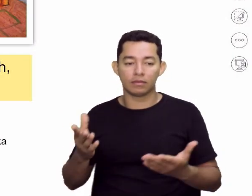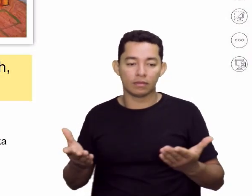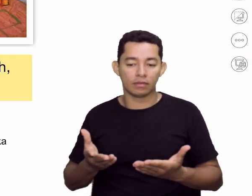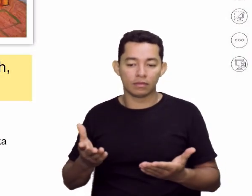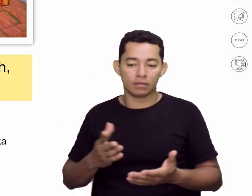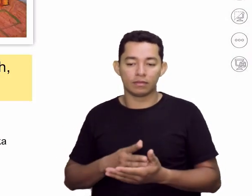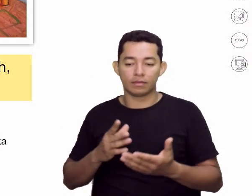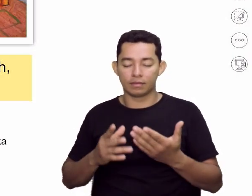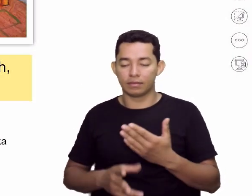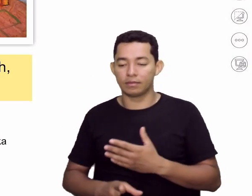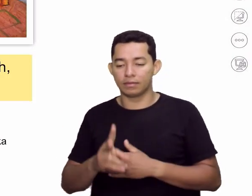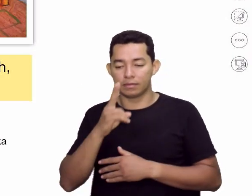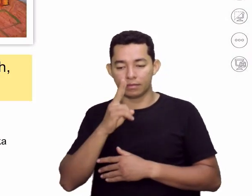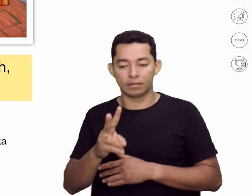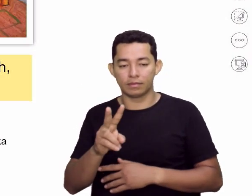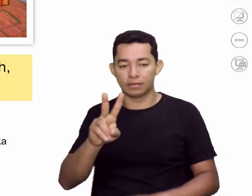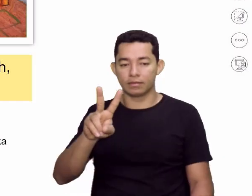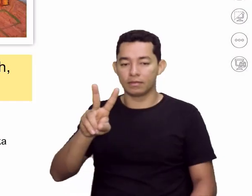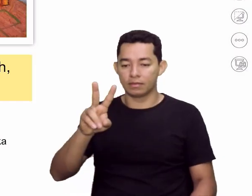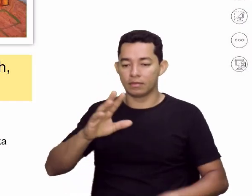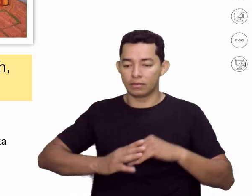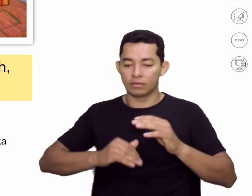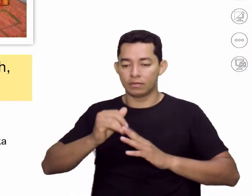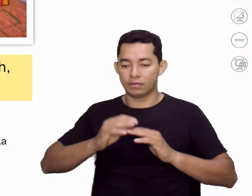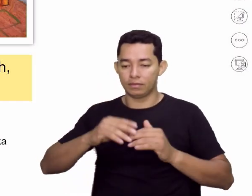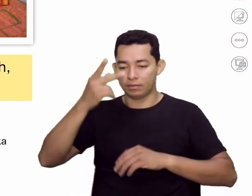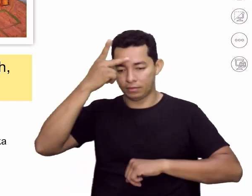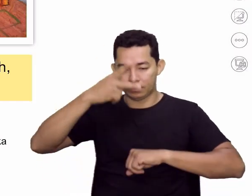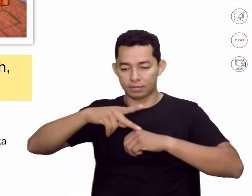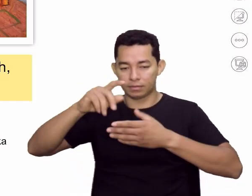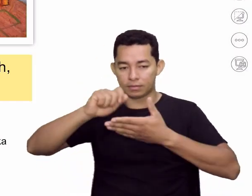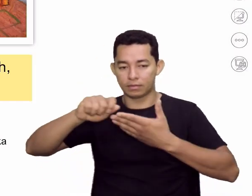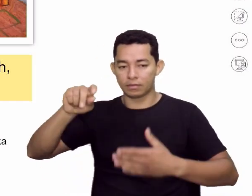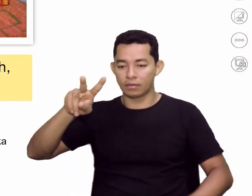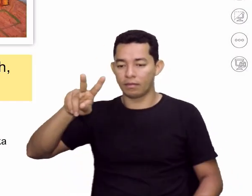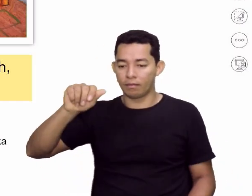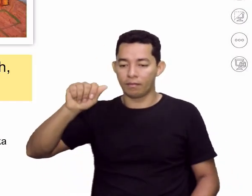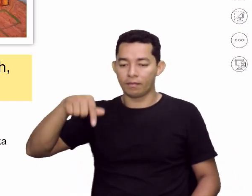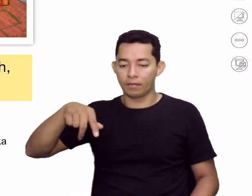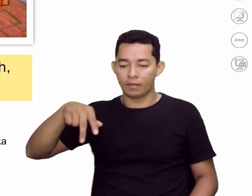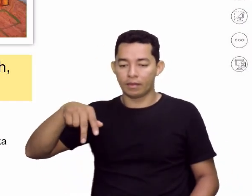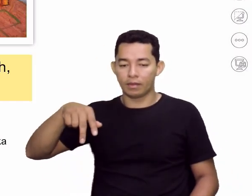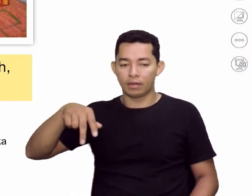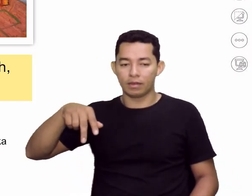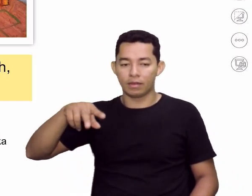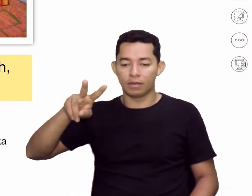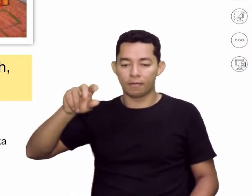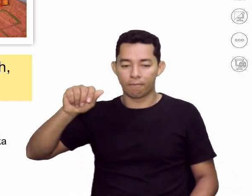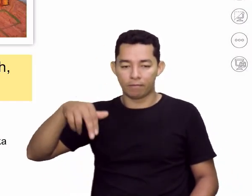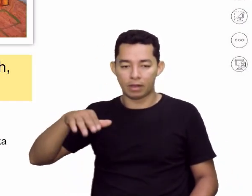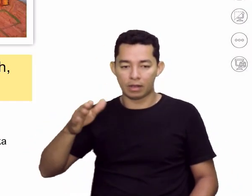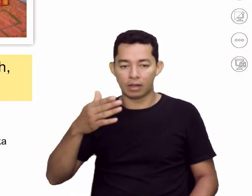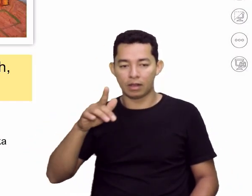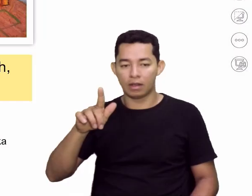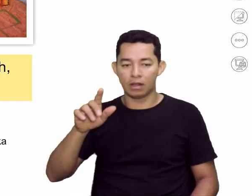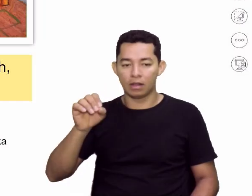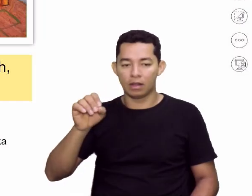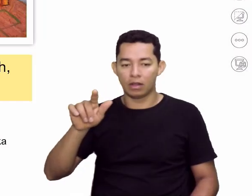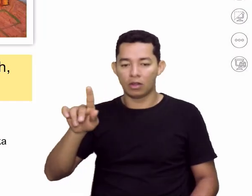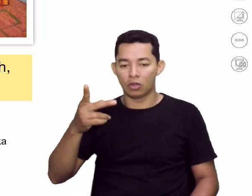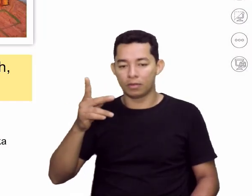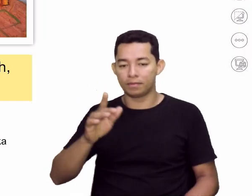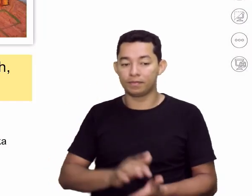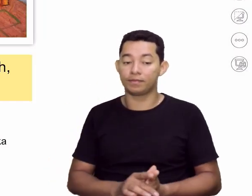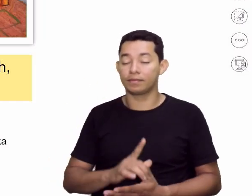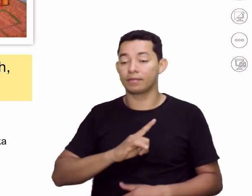Vincent van Gogh. Olha aqui, o Van Gogh teve momentos, ele era meio que bipolar, né?